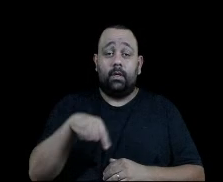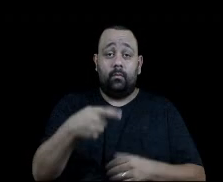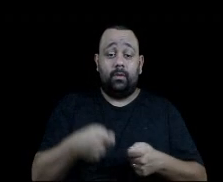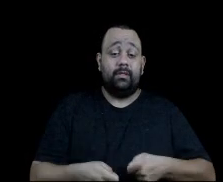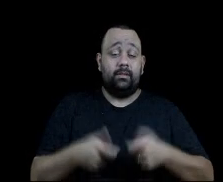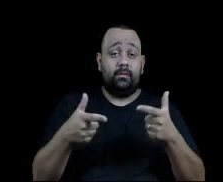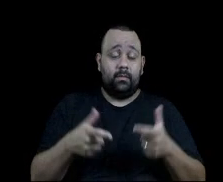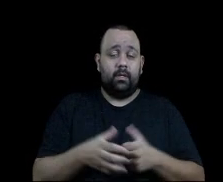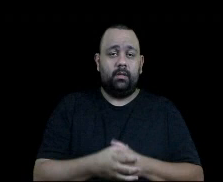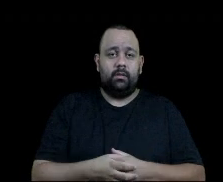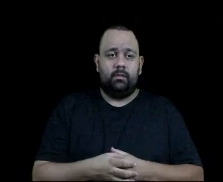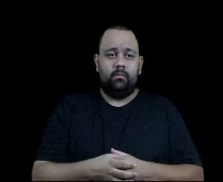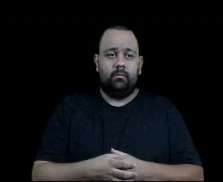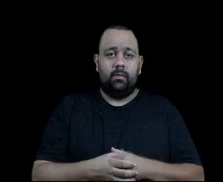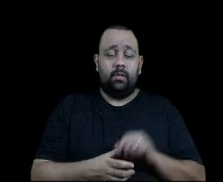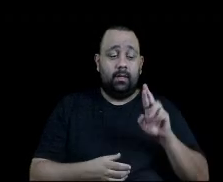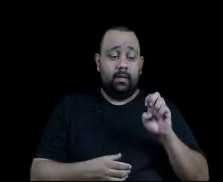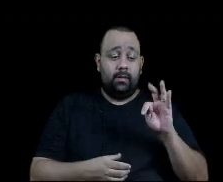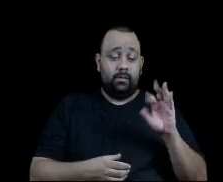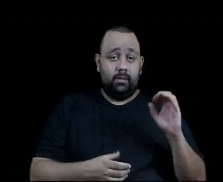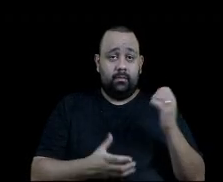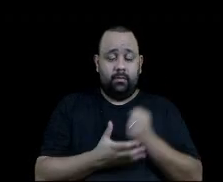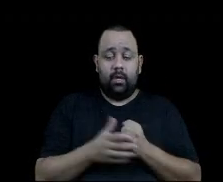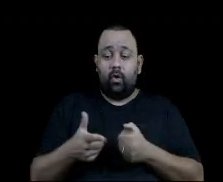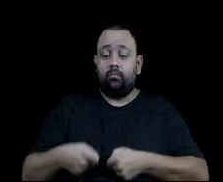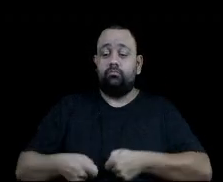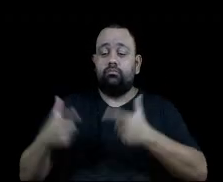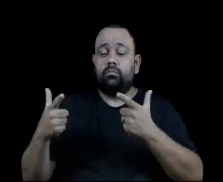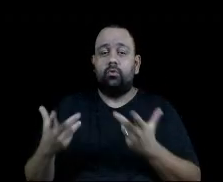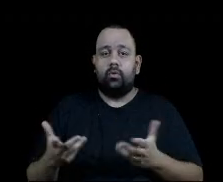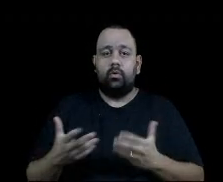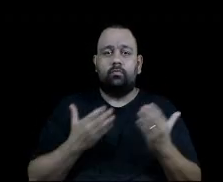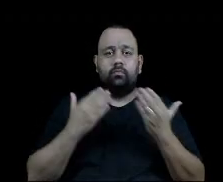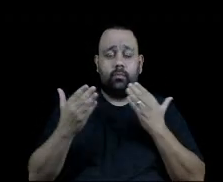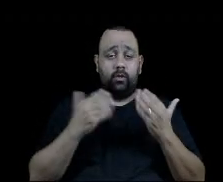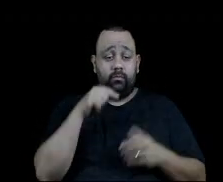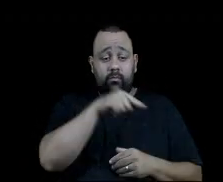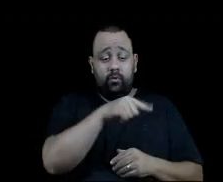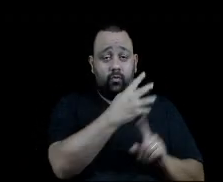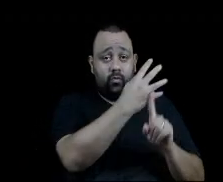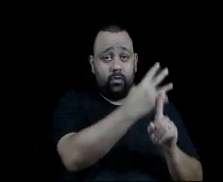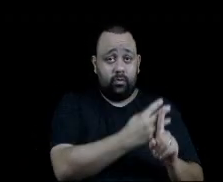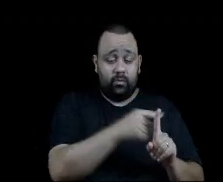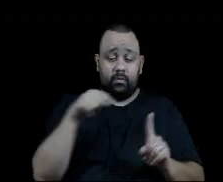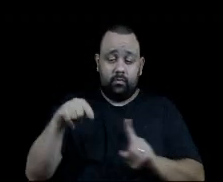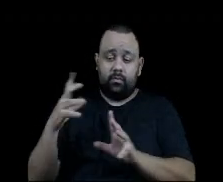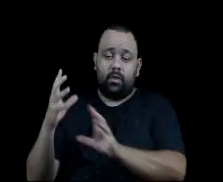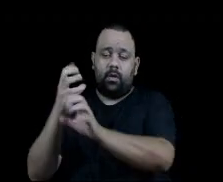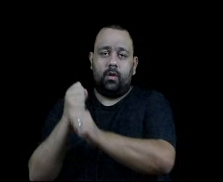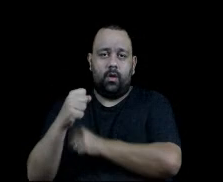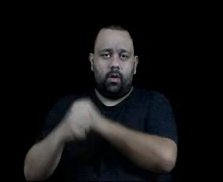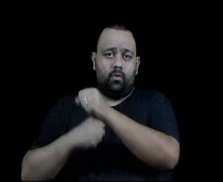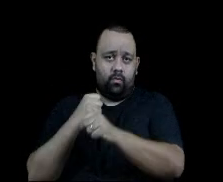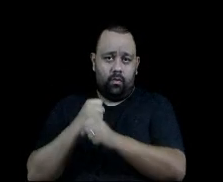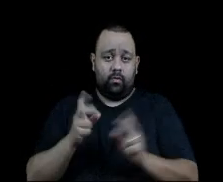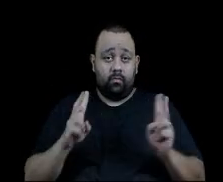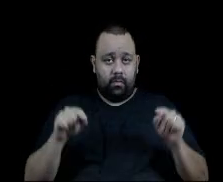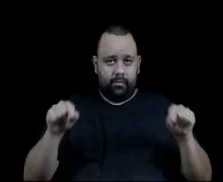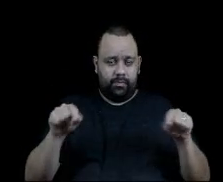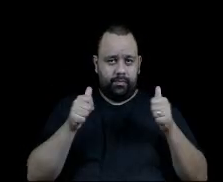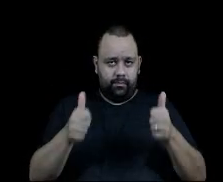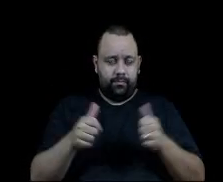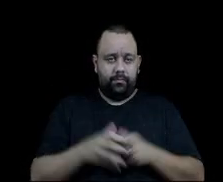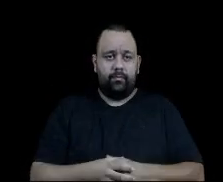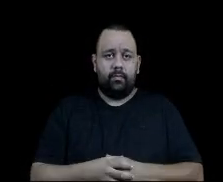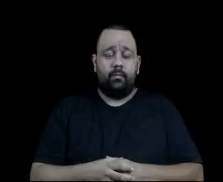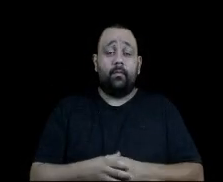Aí a gente vai para a despesa, saindo das receitas e indo para a despesa. Também comparativo de quadrimestre e acumulado